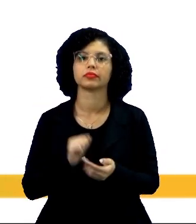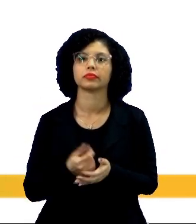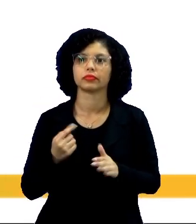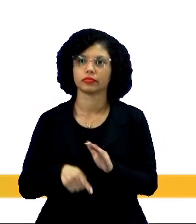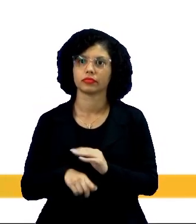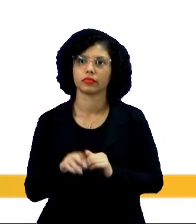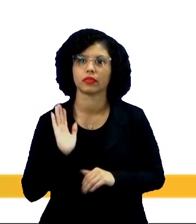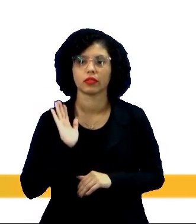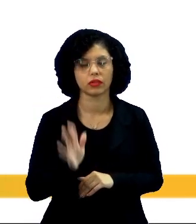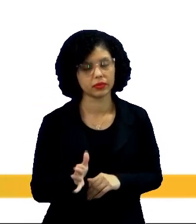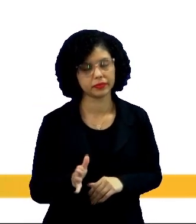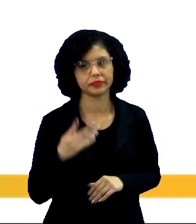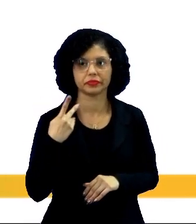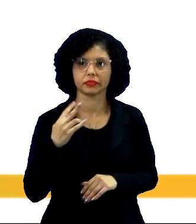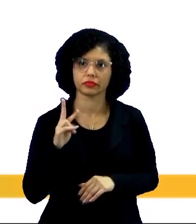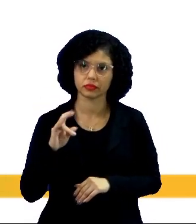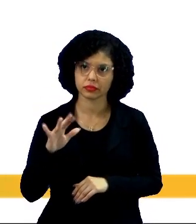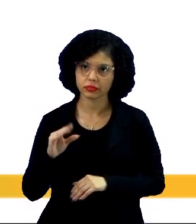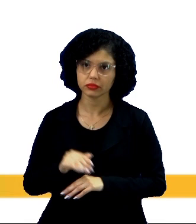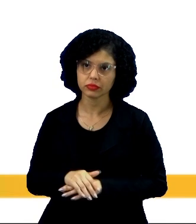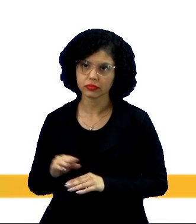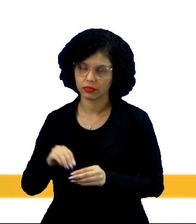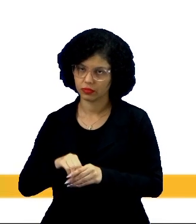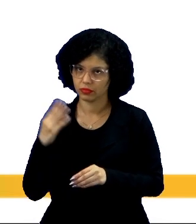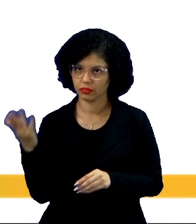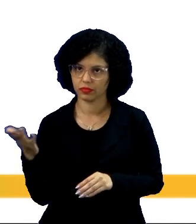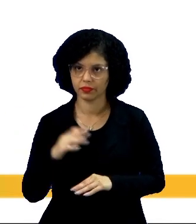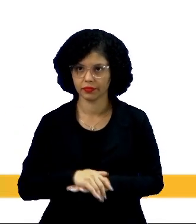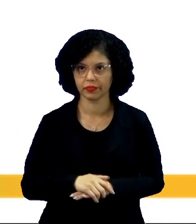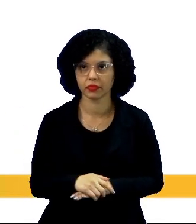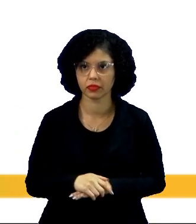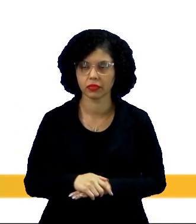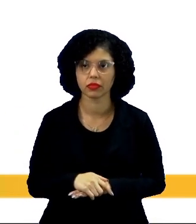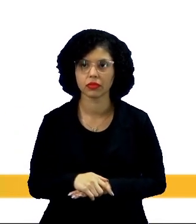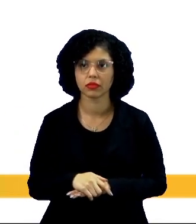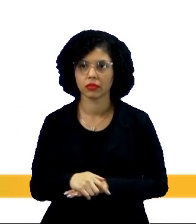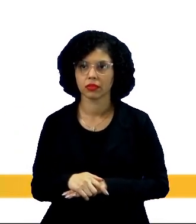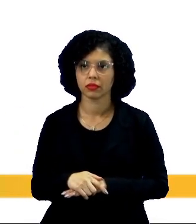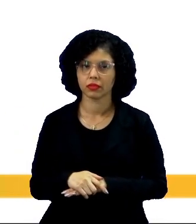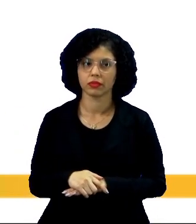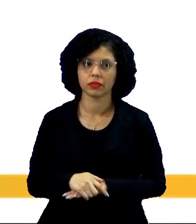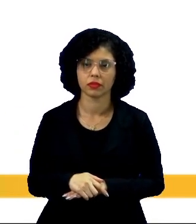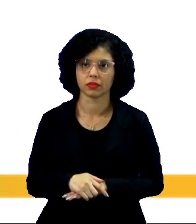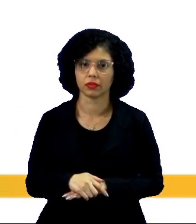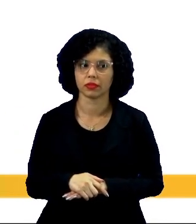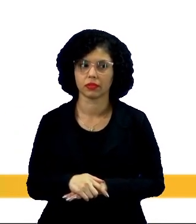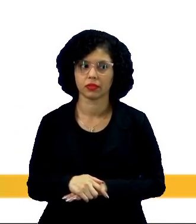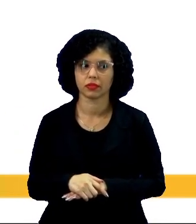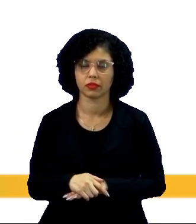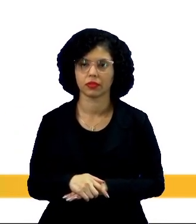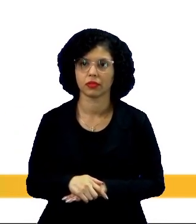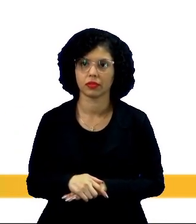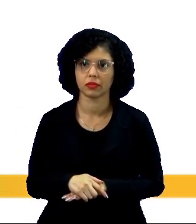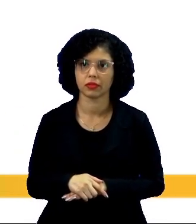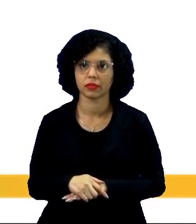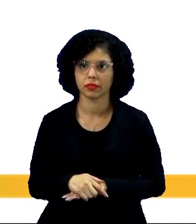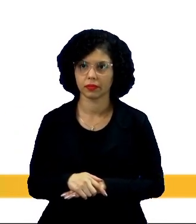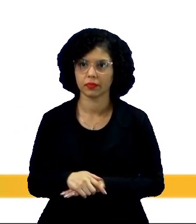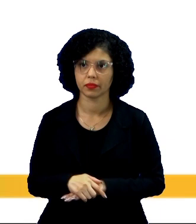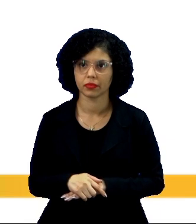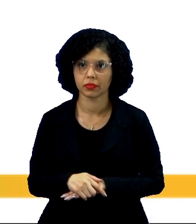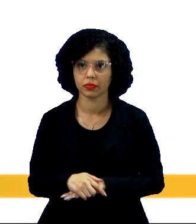dentro, já o perímetro é por fora, tá bom? Olha só, vem aqui